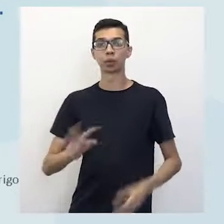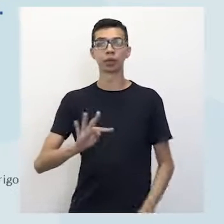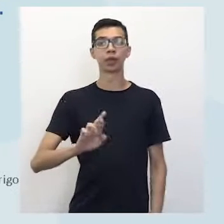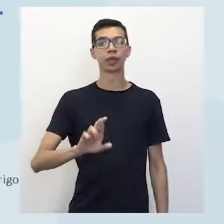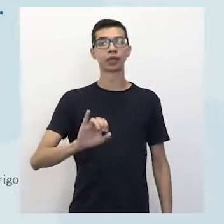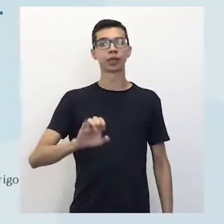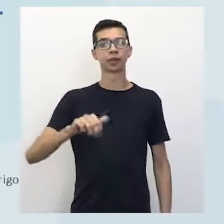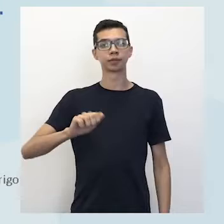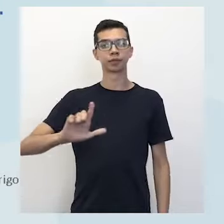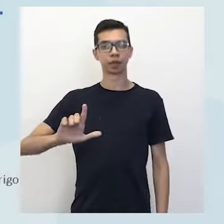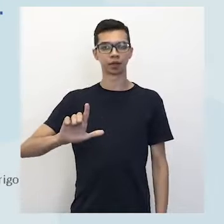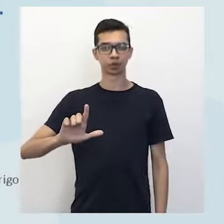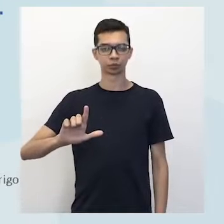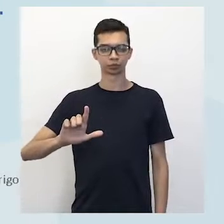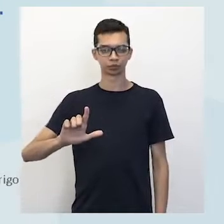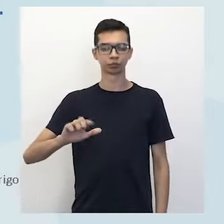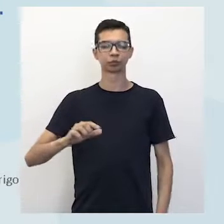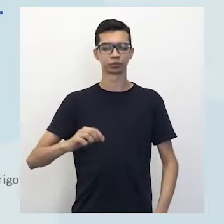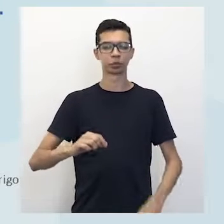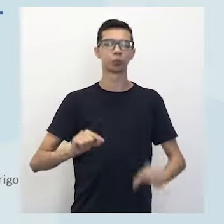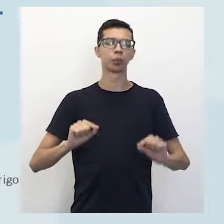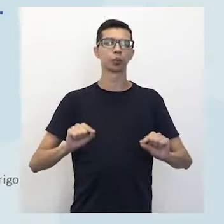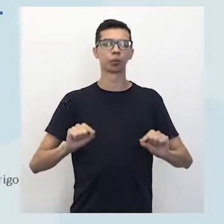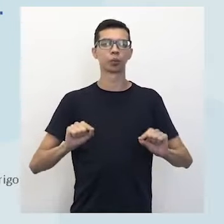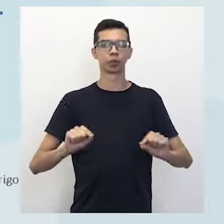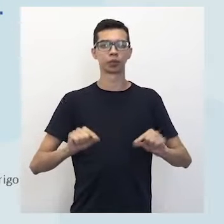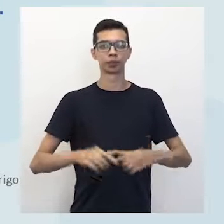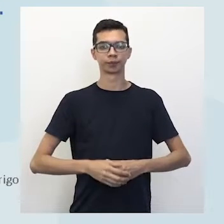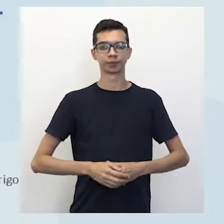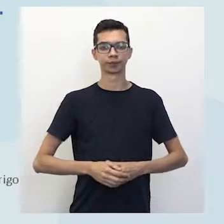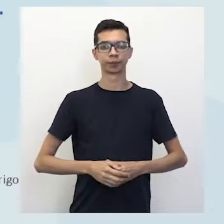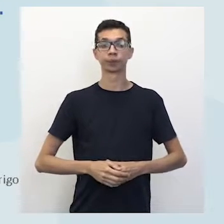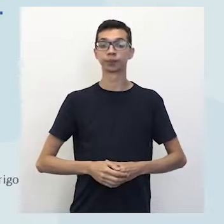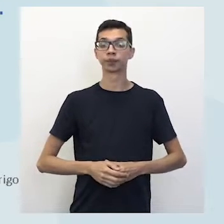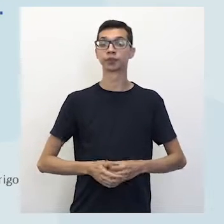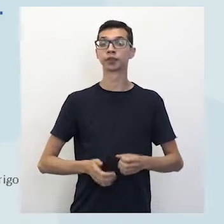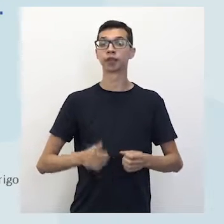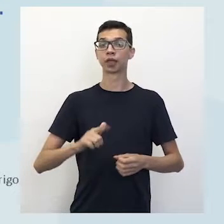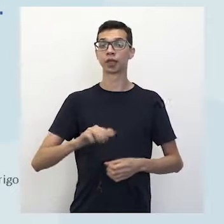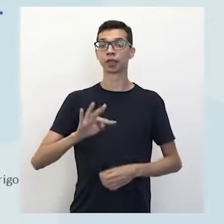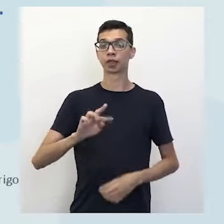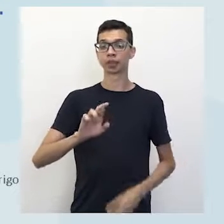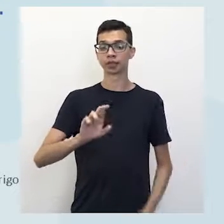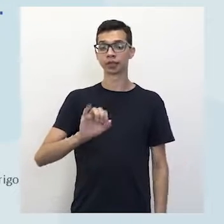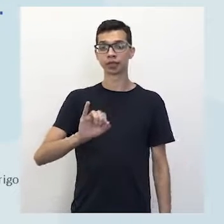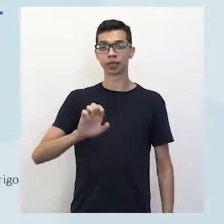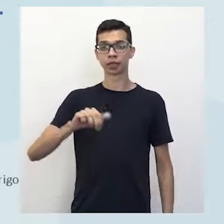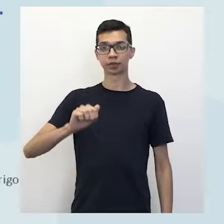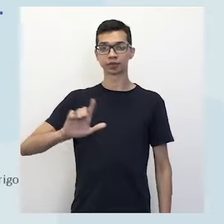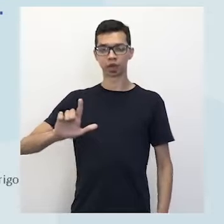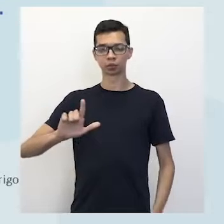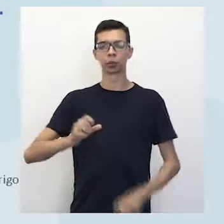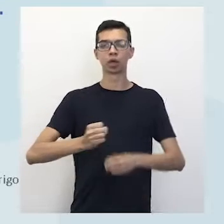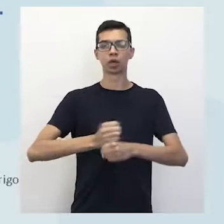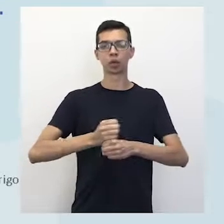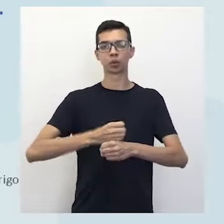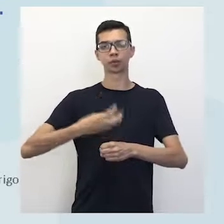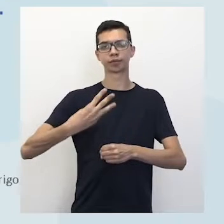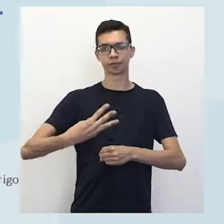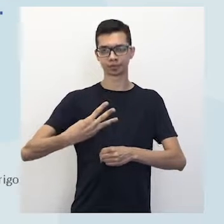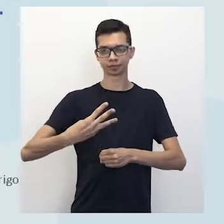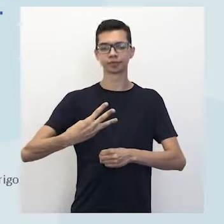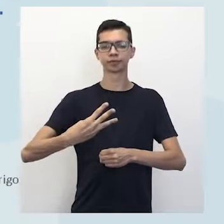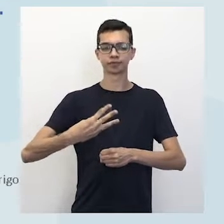entrega, né? Vai ser um sistema que vai ocorrer num triênio, em 3 anos, onde vai haver a